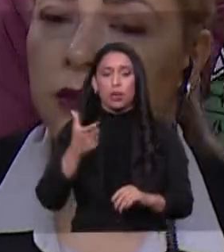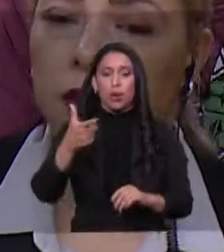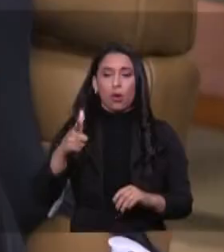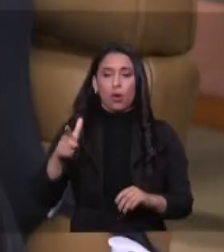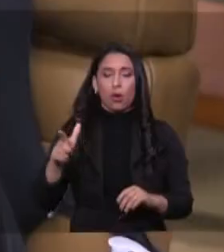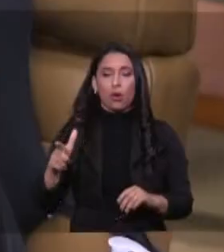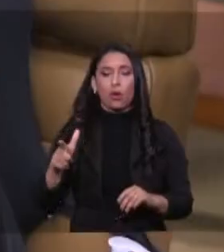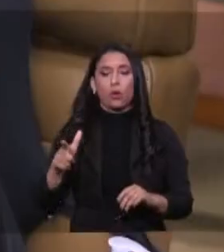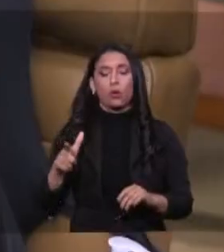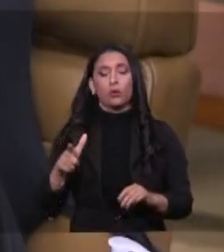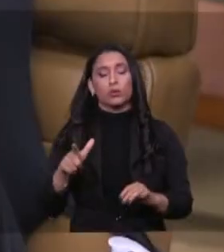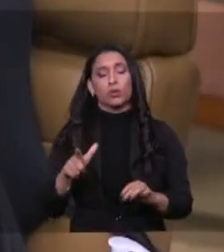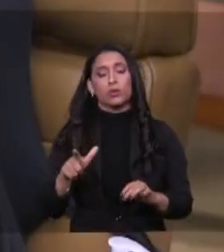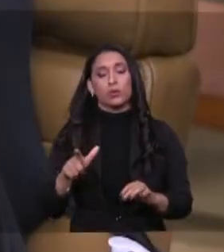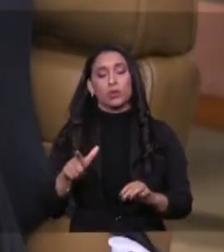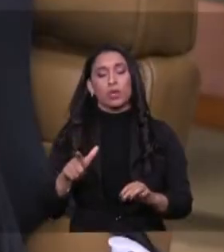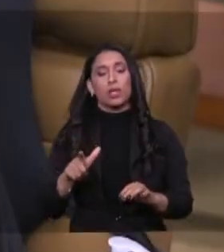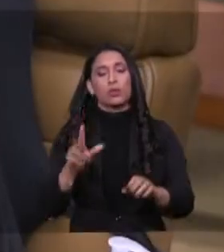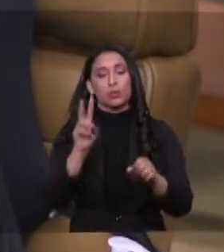instrumentos de tutela jurídica.